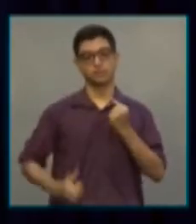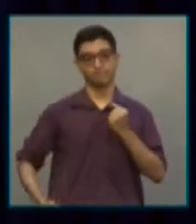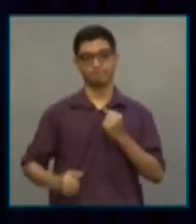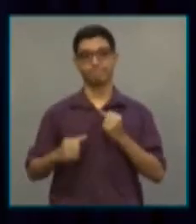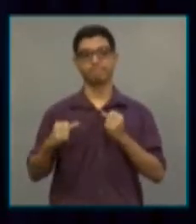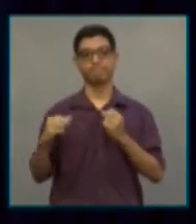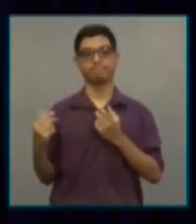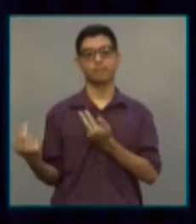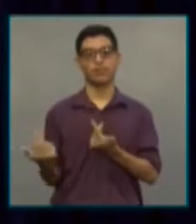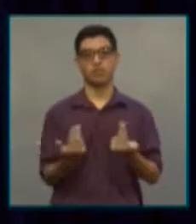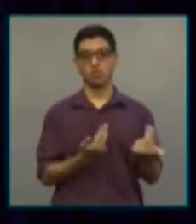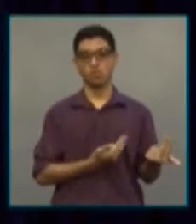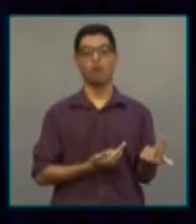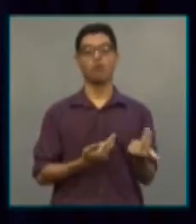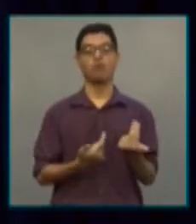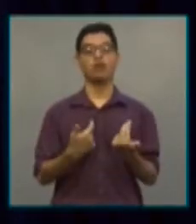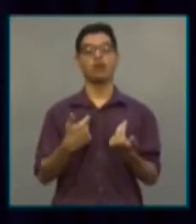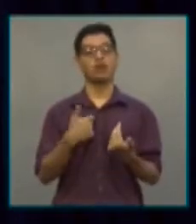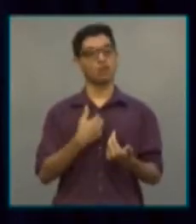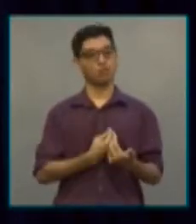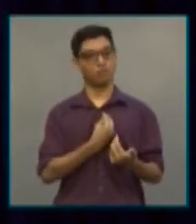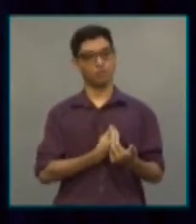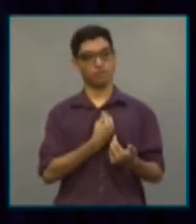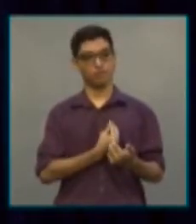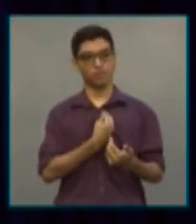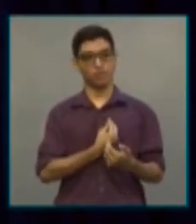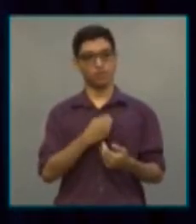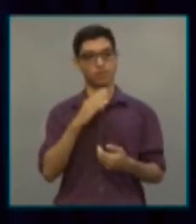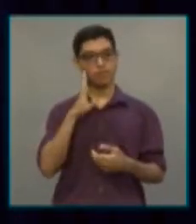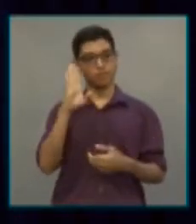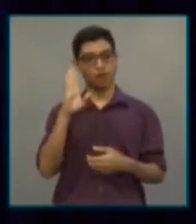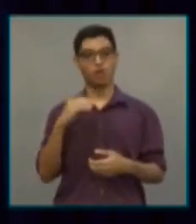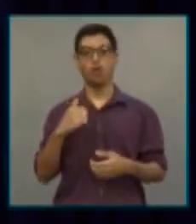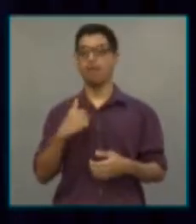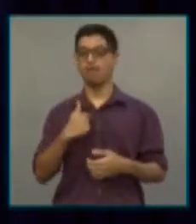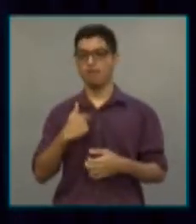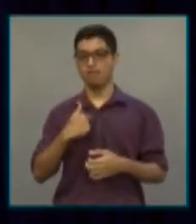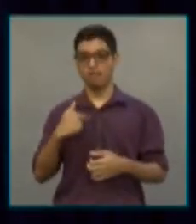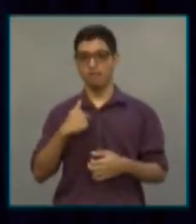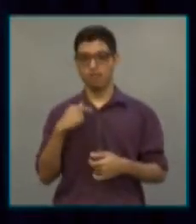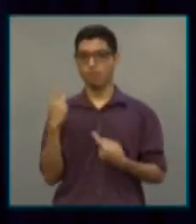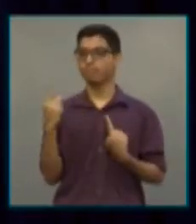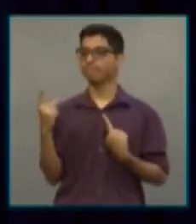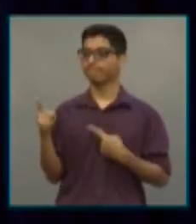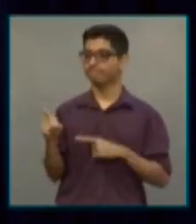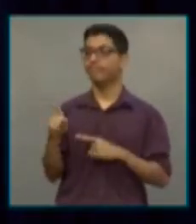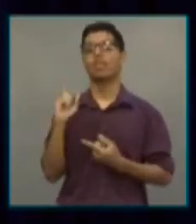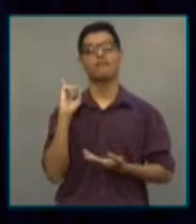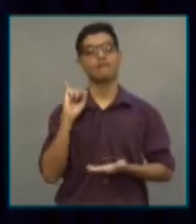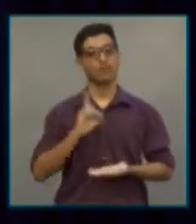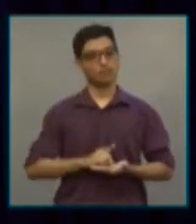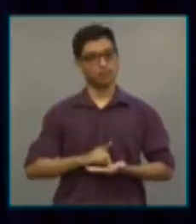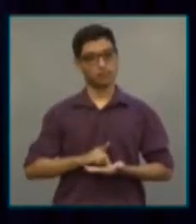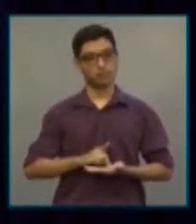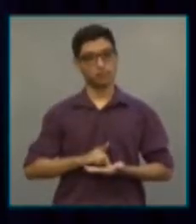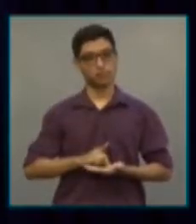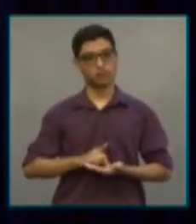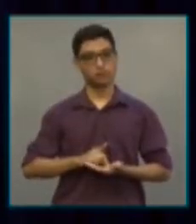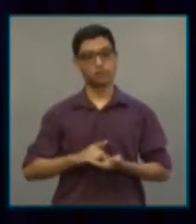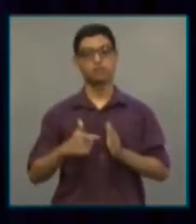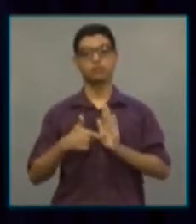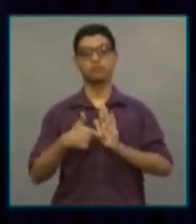aqui como o único candidato da oposição, a oposição verdadeira, para expor